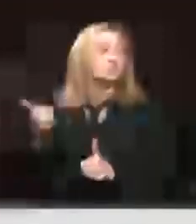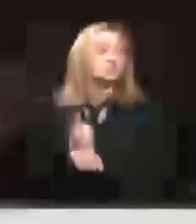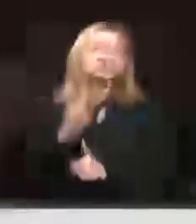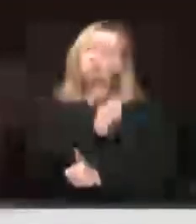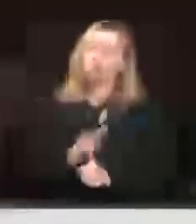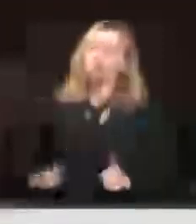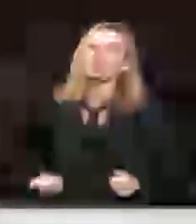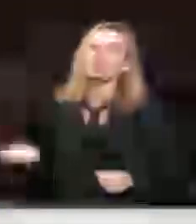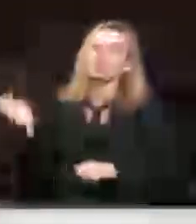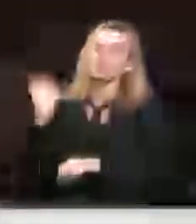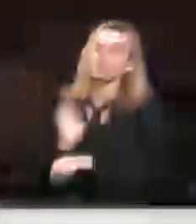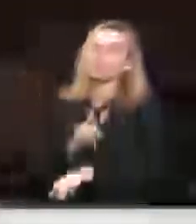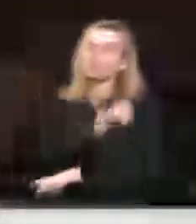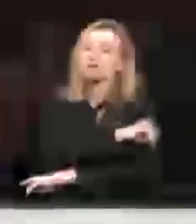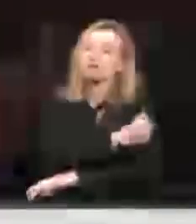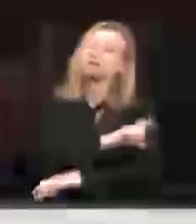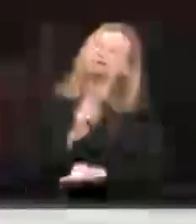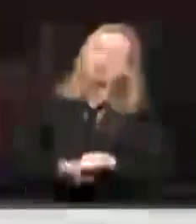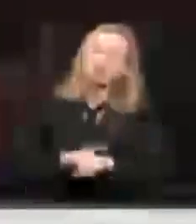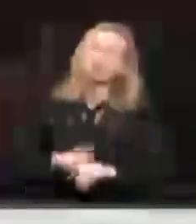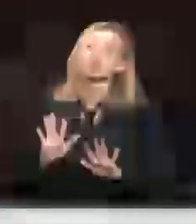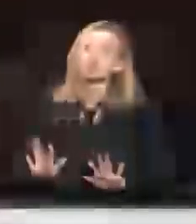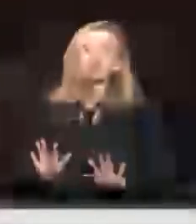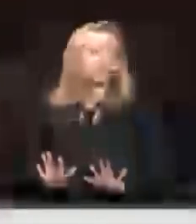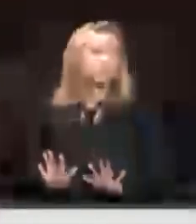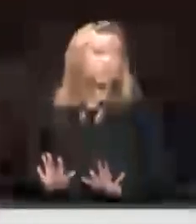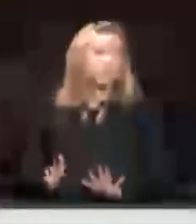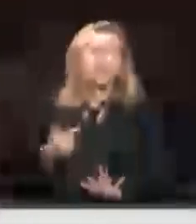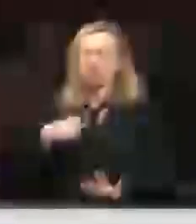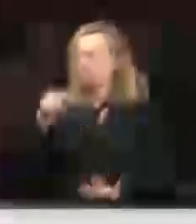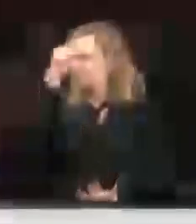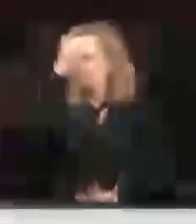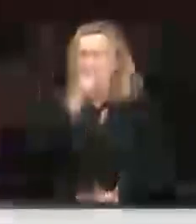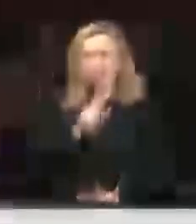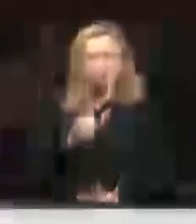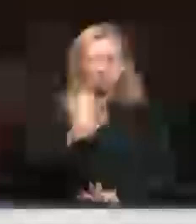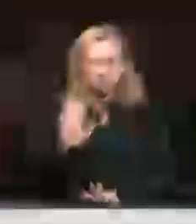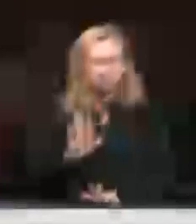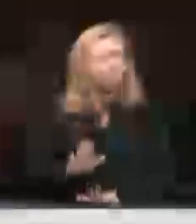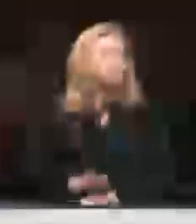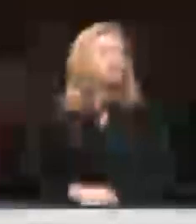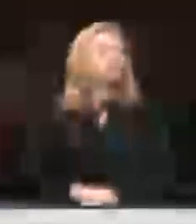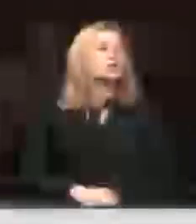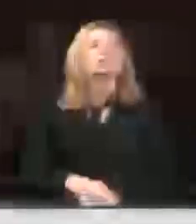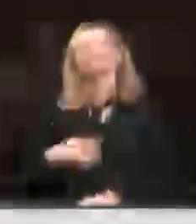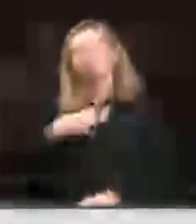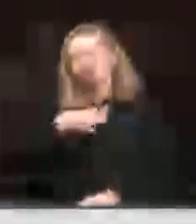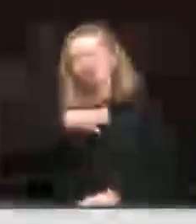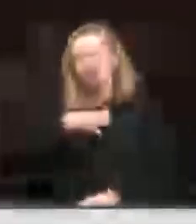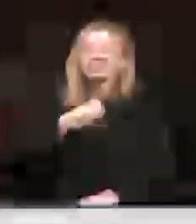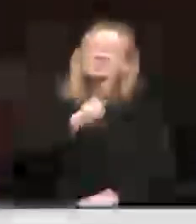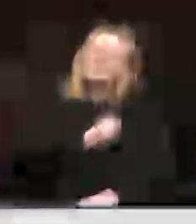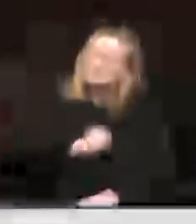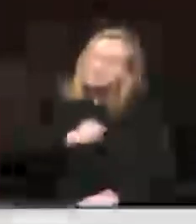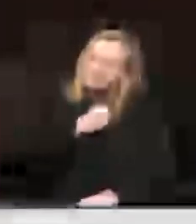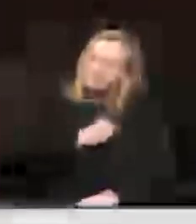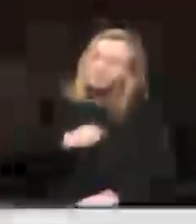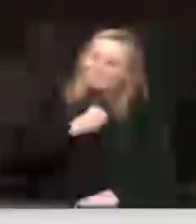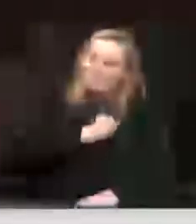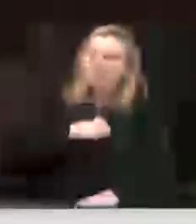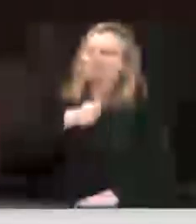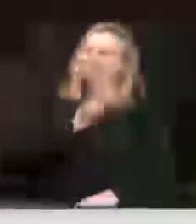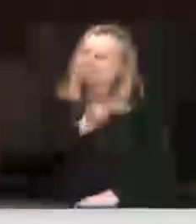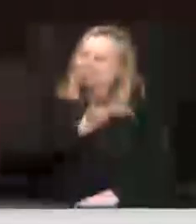nesse momento que vivemos. Não me arrependo. Claro, sentirei a falta aqui de queridos